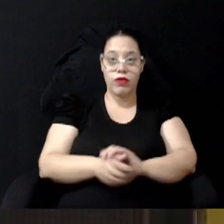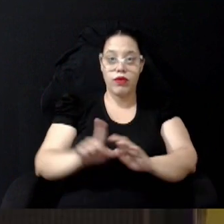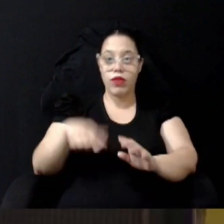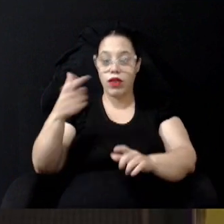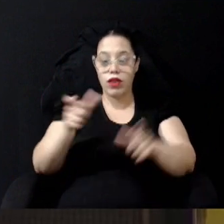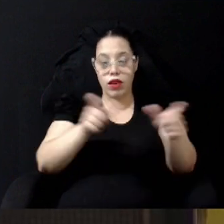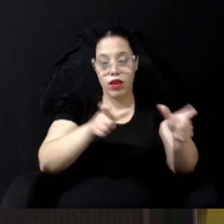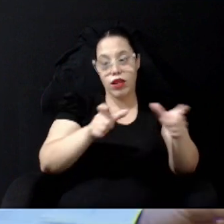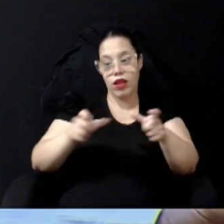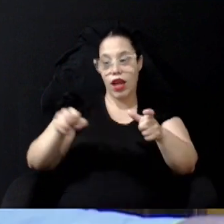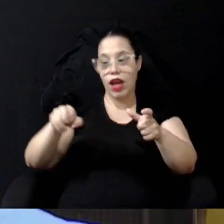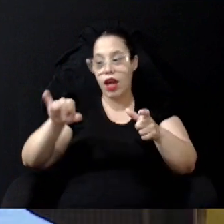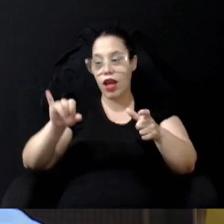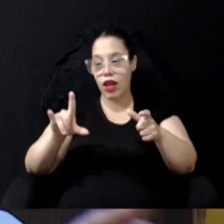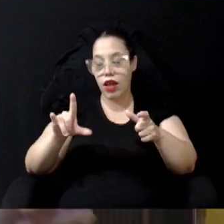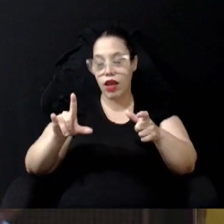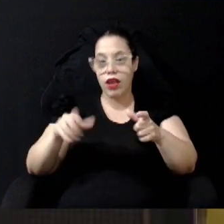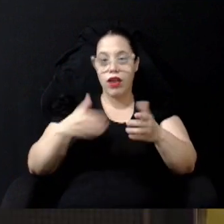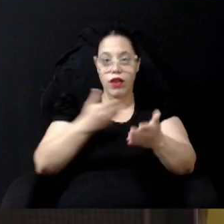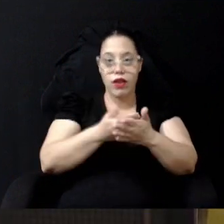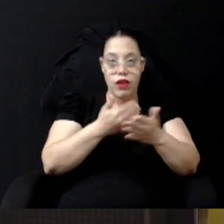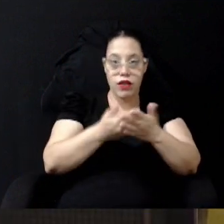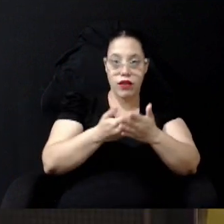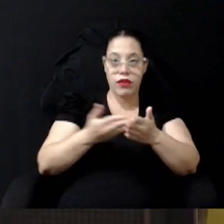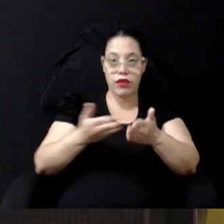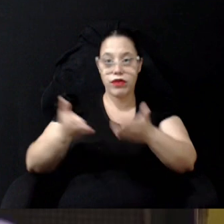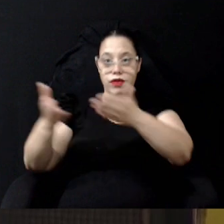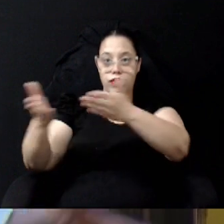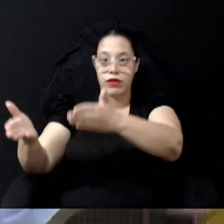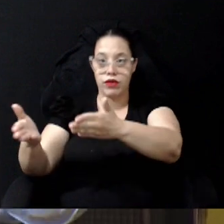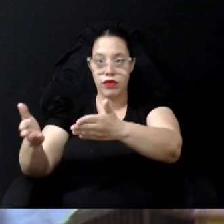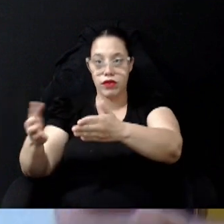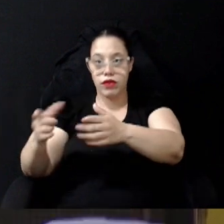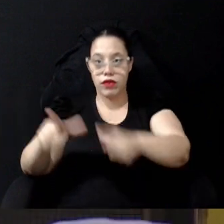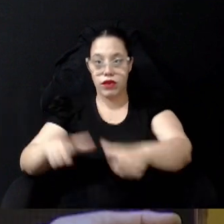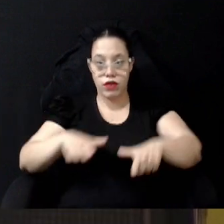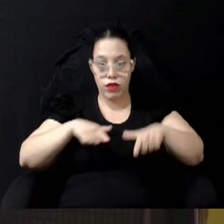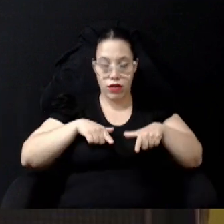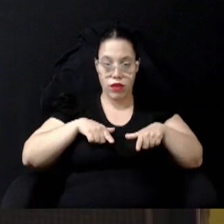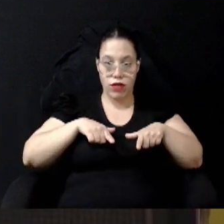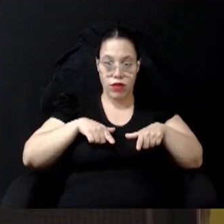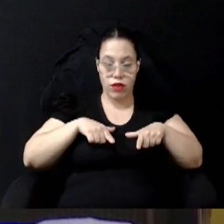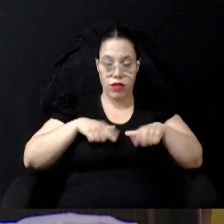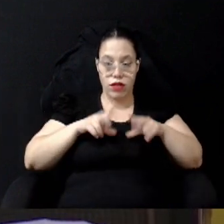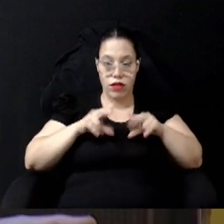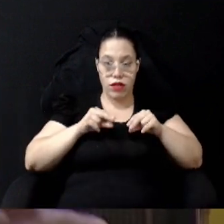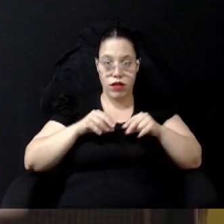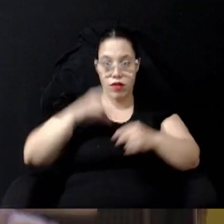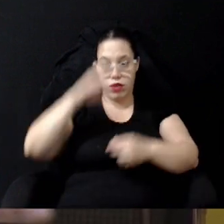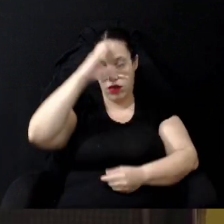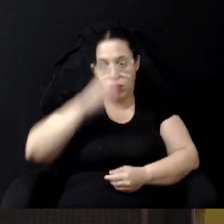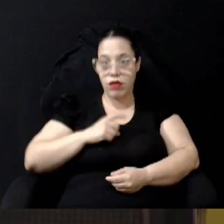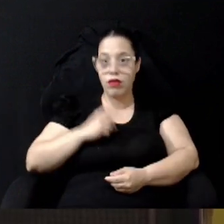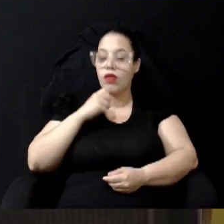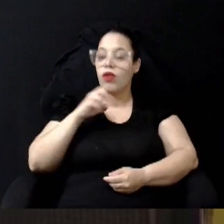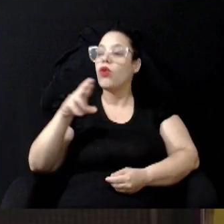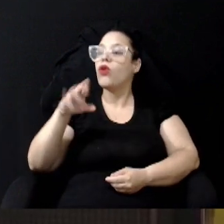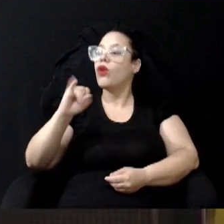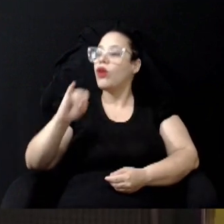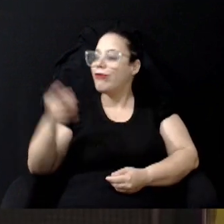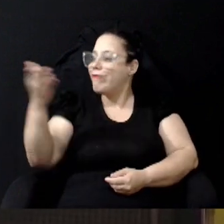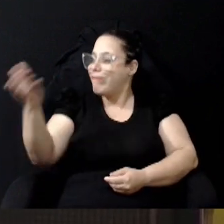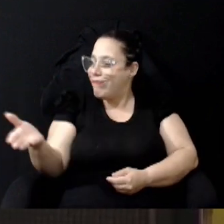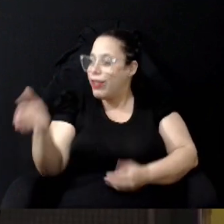Nil atua, e vamos entregar o título oficial, também com a presença do senhor Valdir, que nós vamos convidar